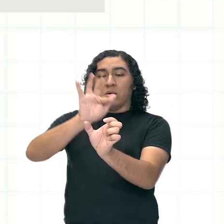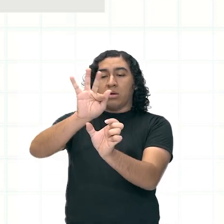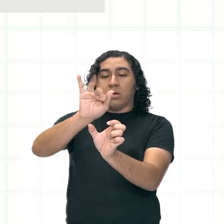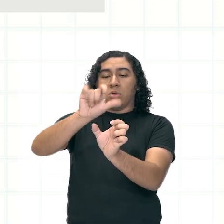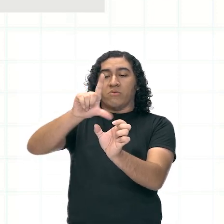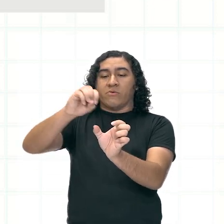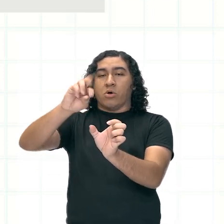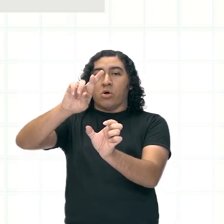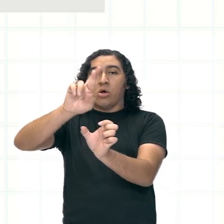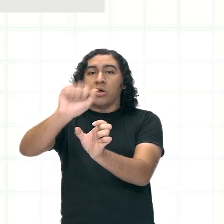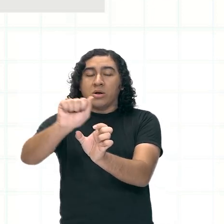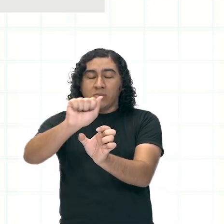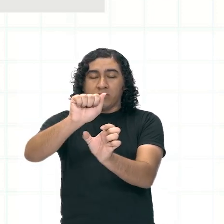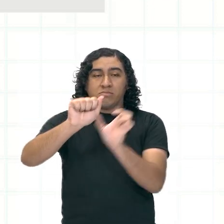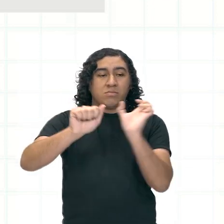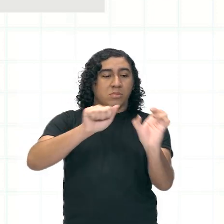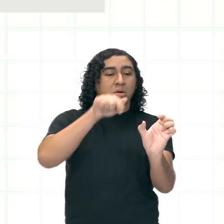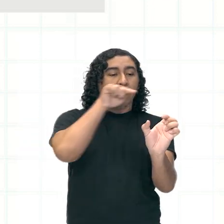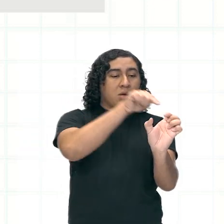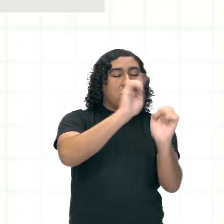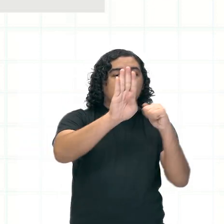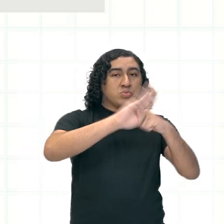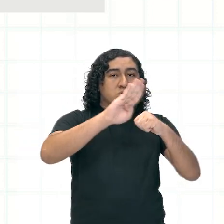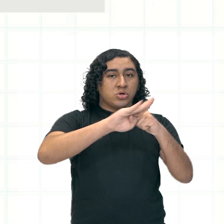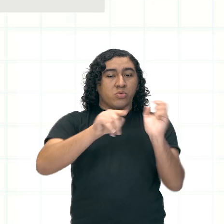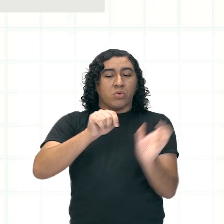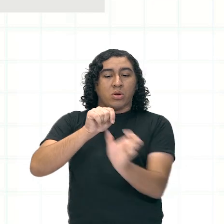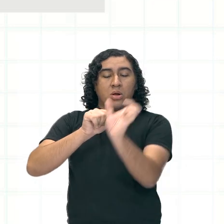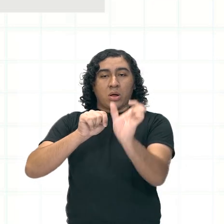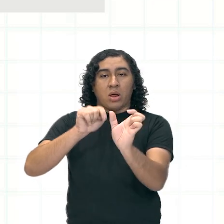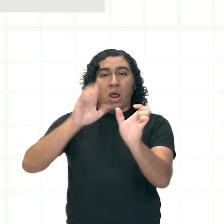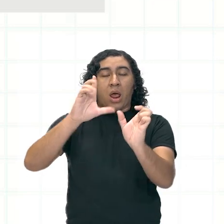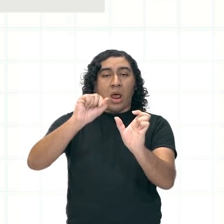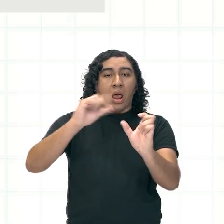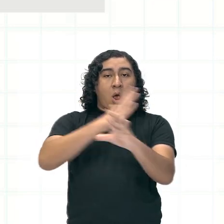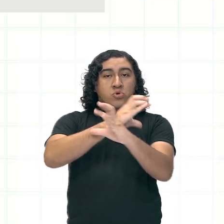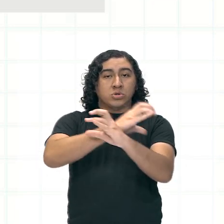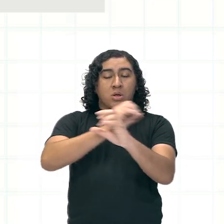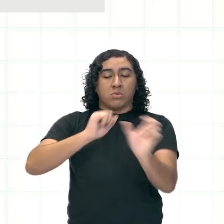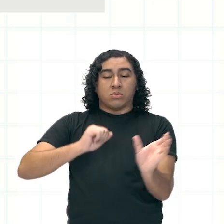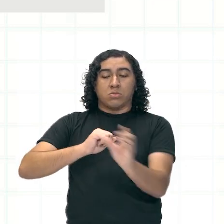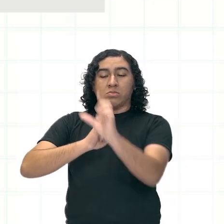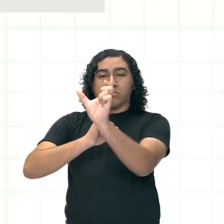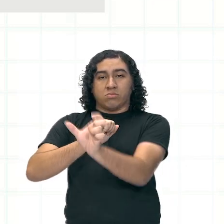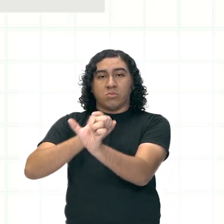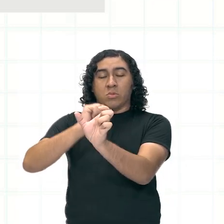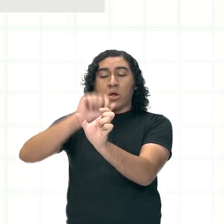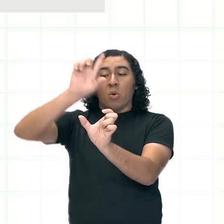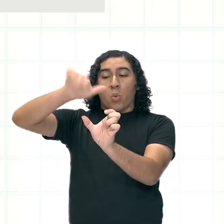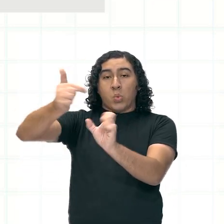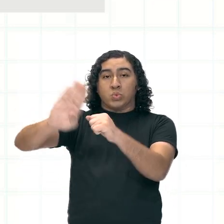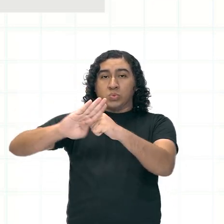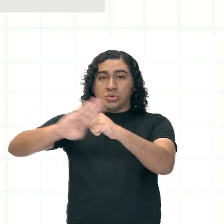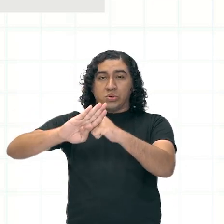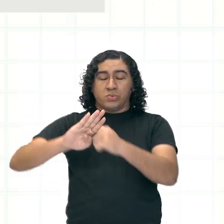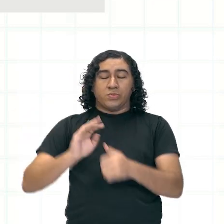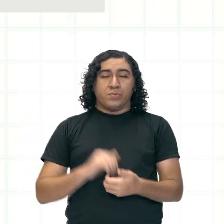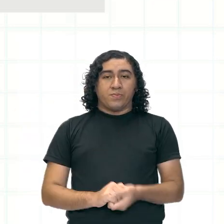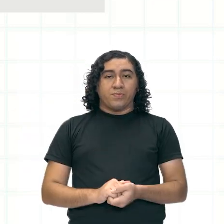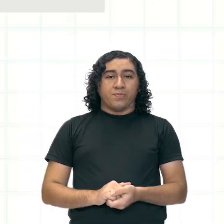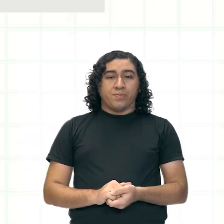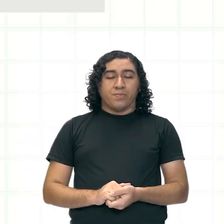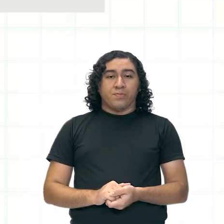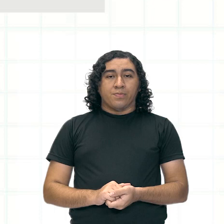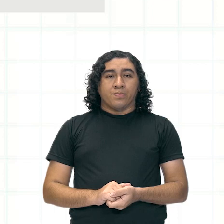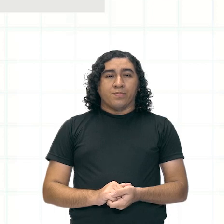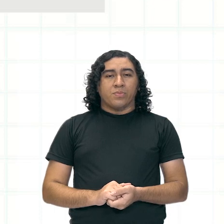flora. Percebam, fauna, substantivo, conjunção, e flora, outro substantivo. Ok? Agora,